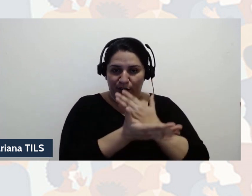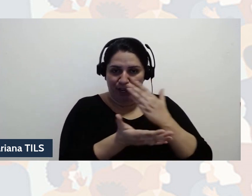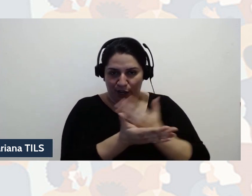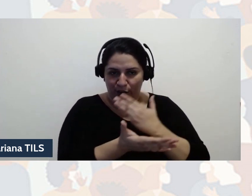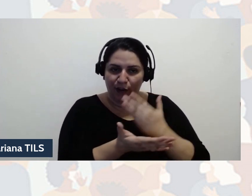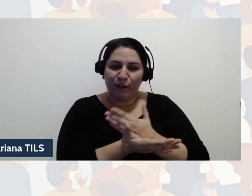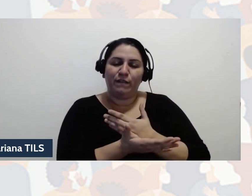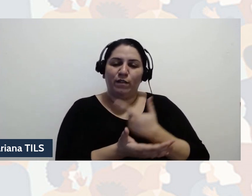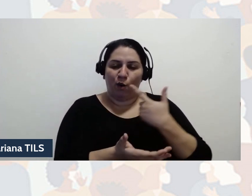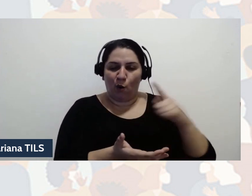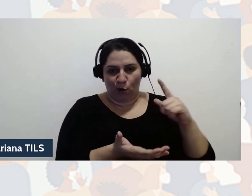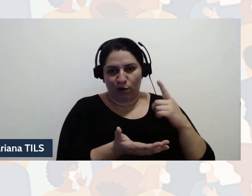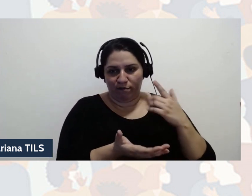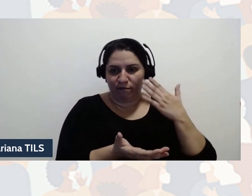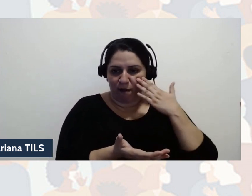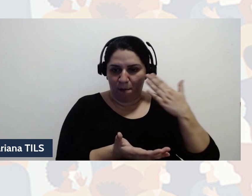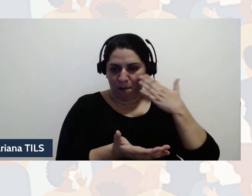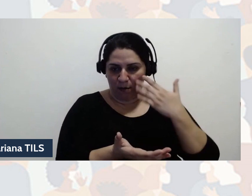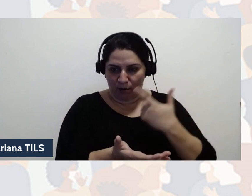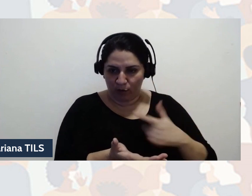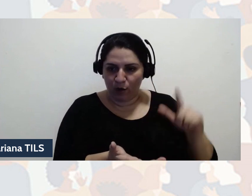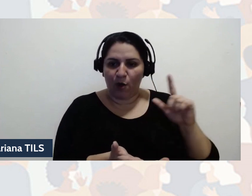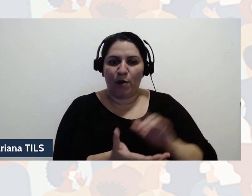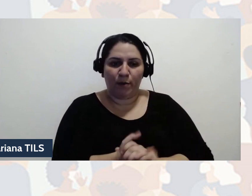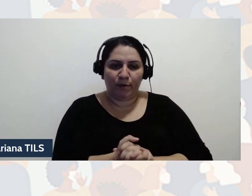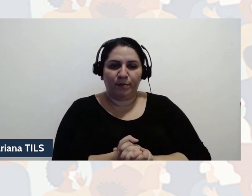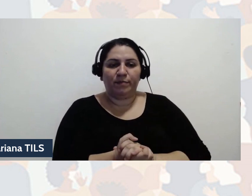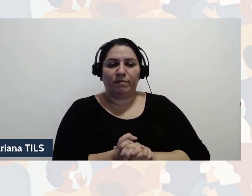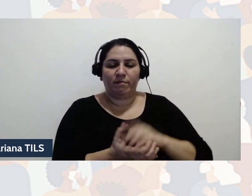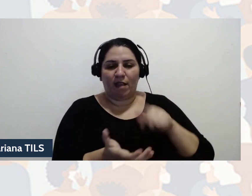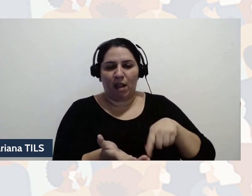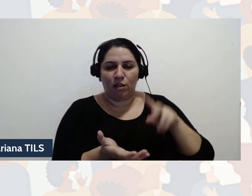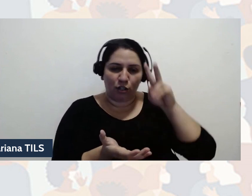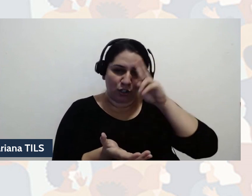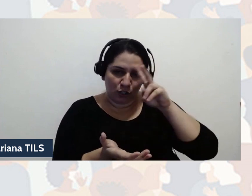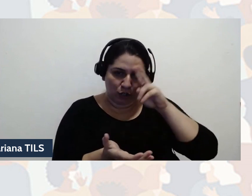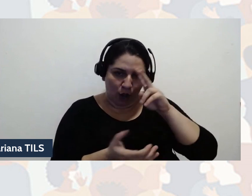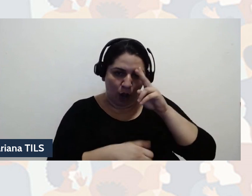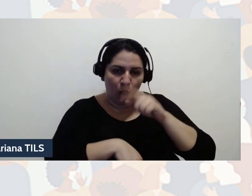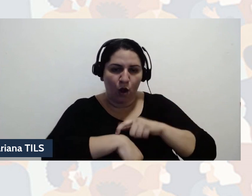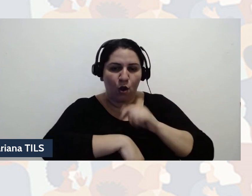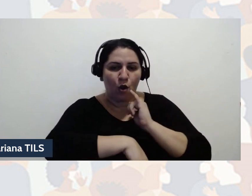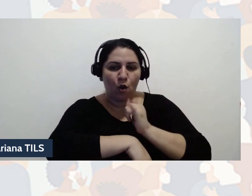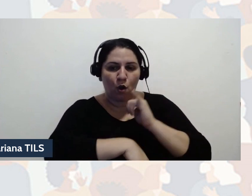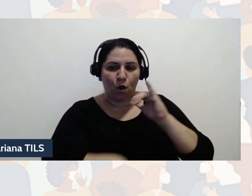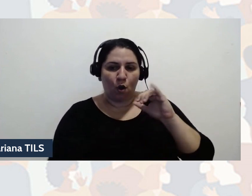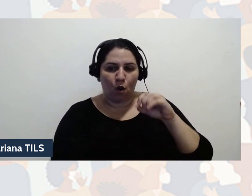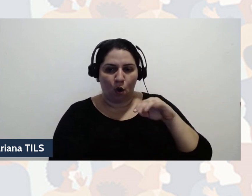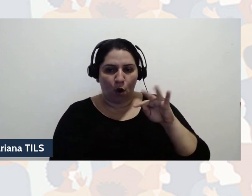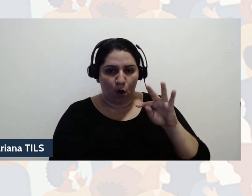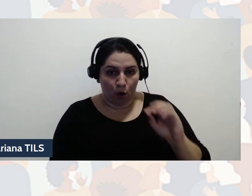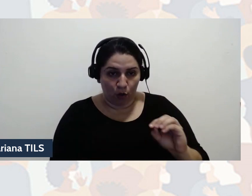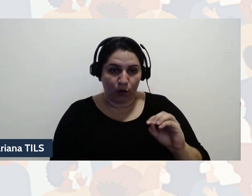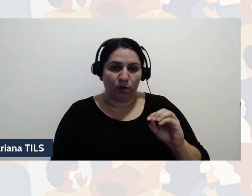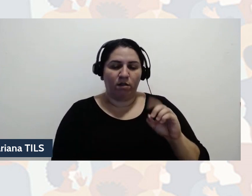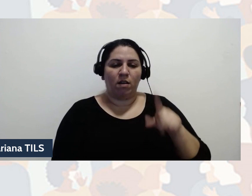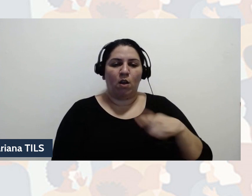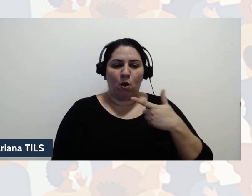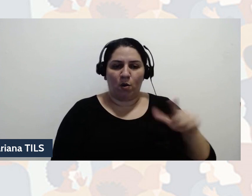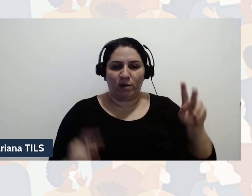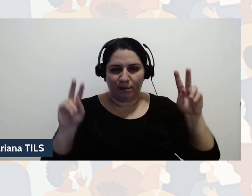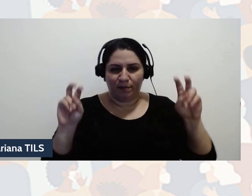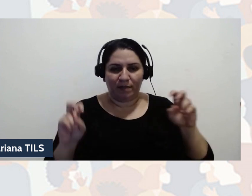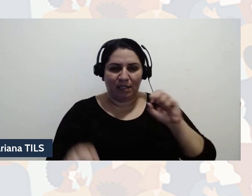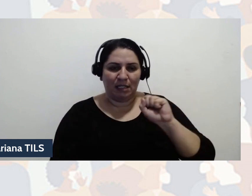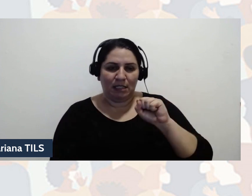uma outra obra, né, dessa vez um conto, não um romance, que é o conto Speech Sounds, Sons